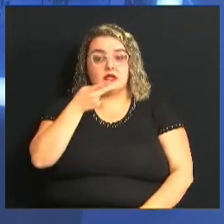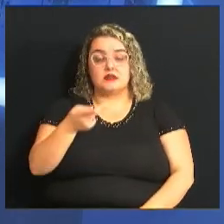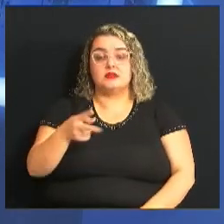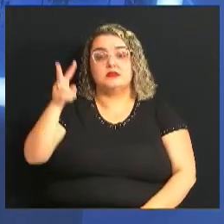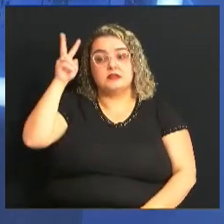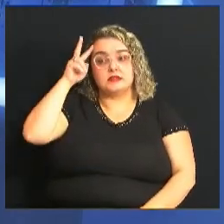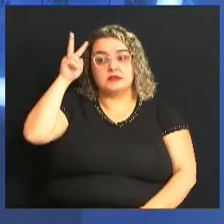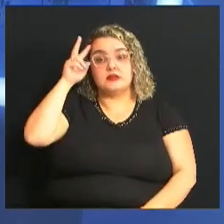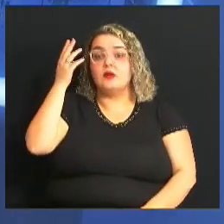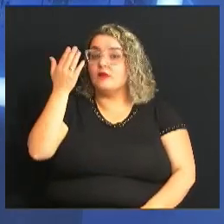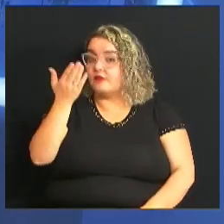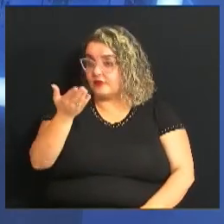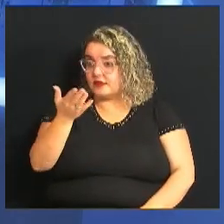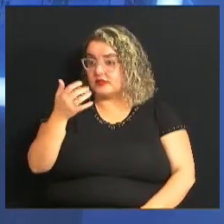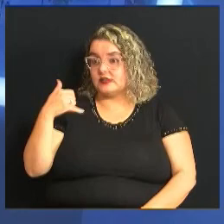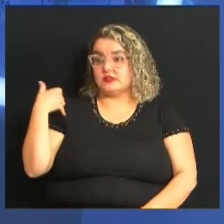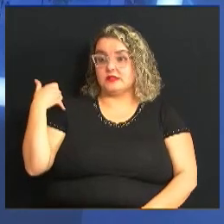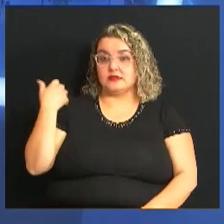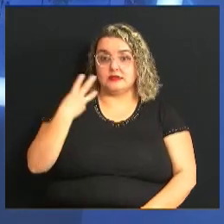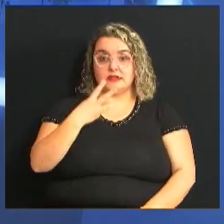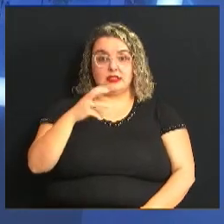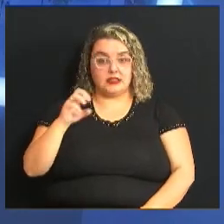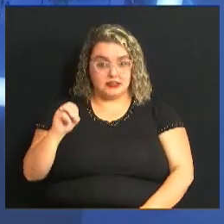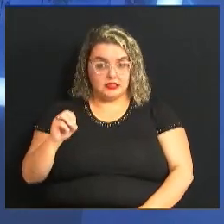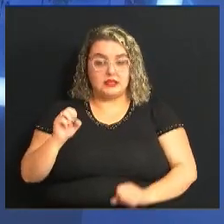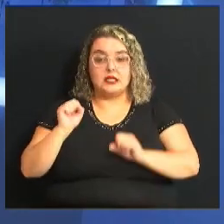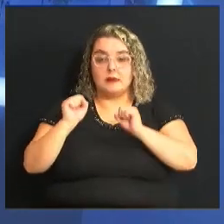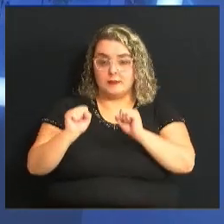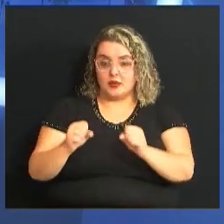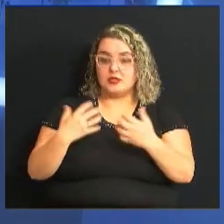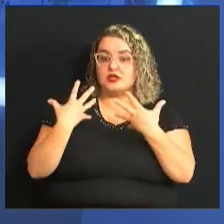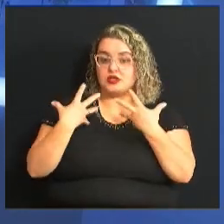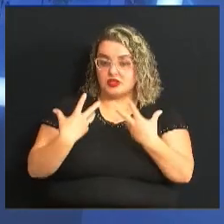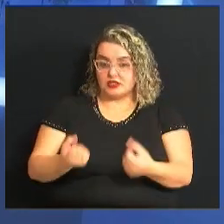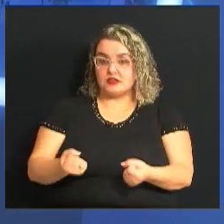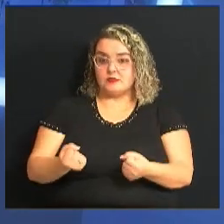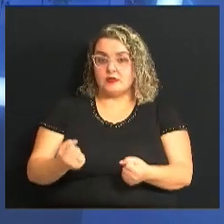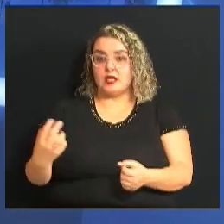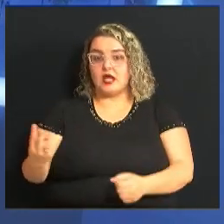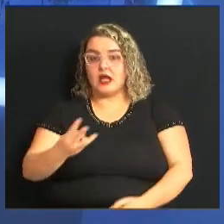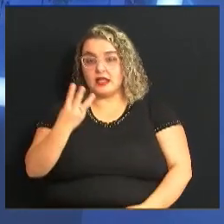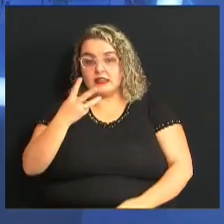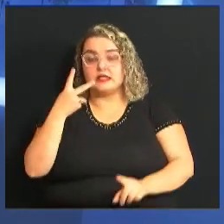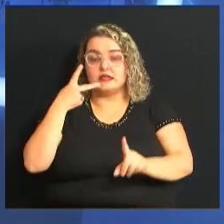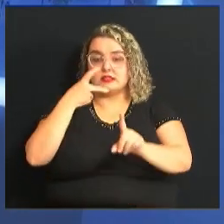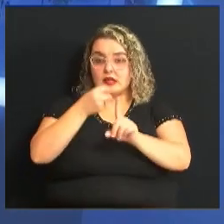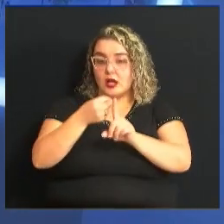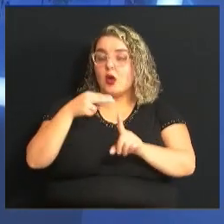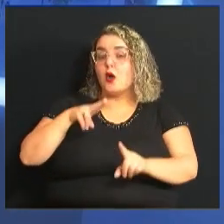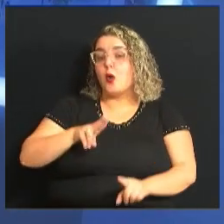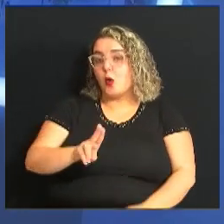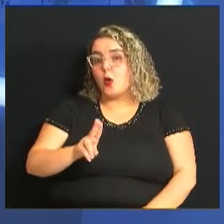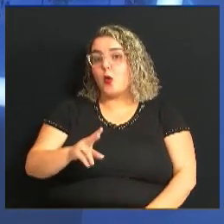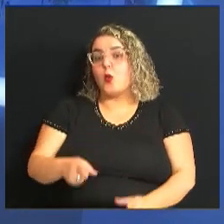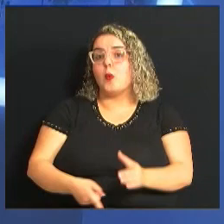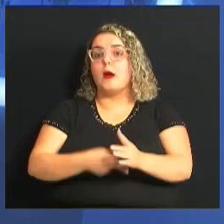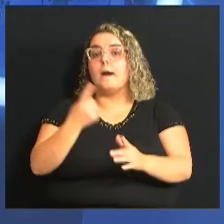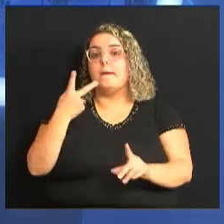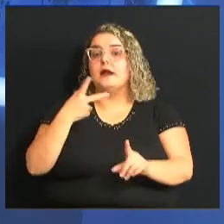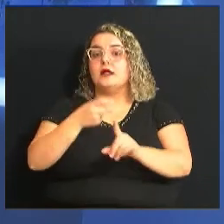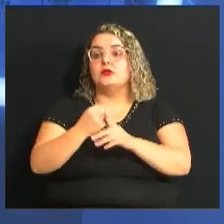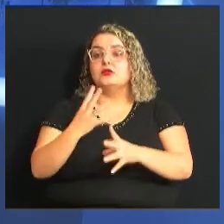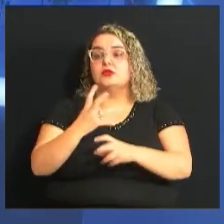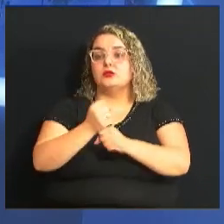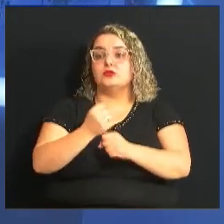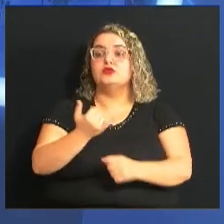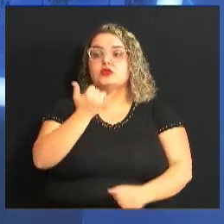segunda-feira, você que tem 30 anos pode receber a terceira dose ou chamada primeira dose de reforço.